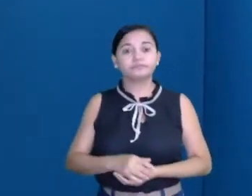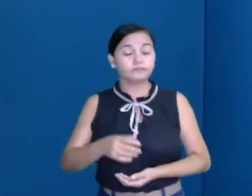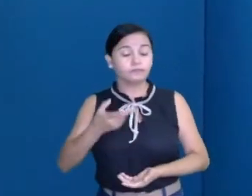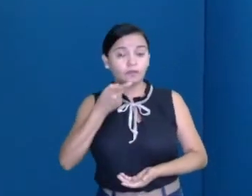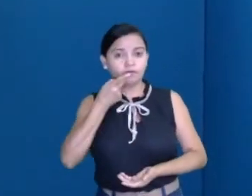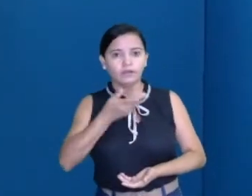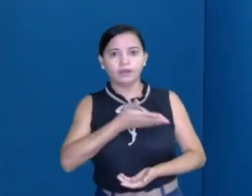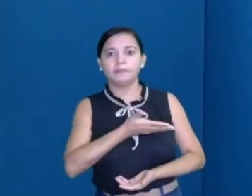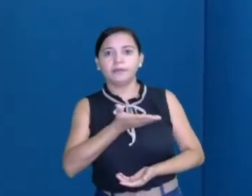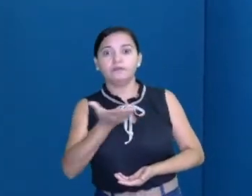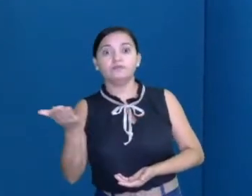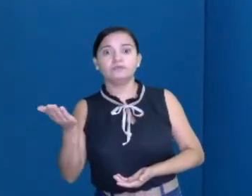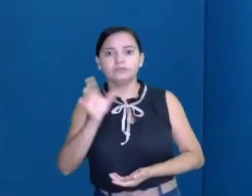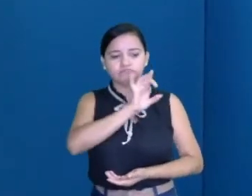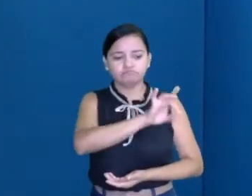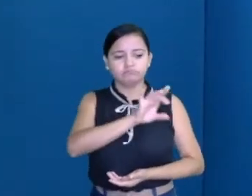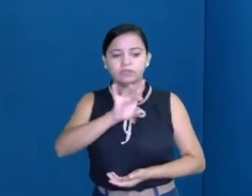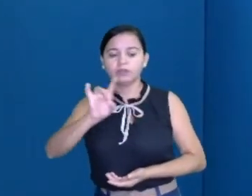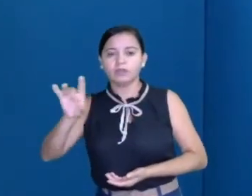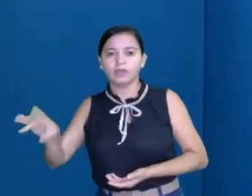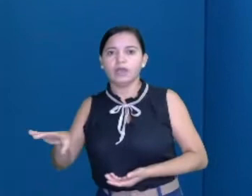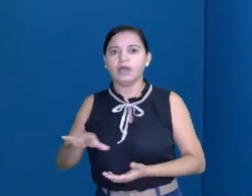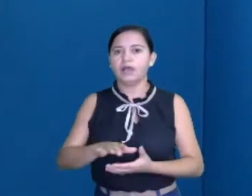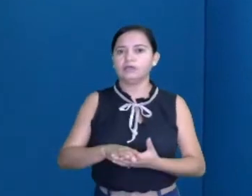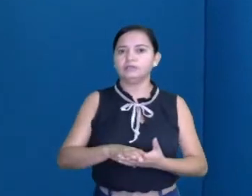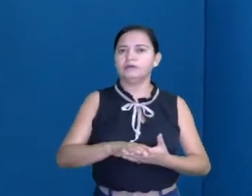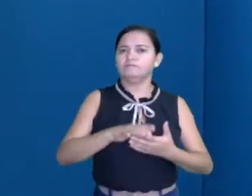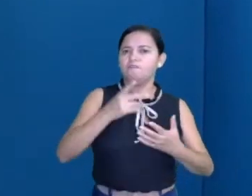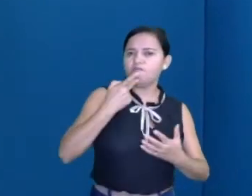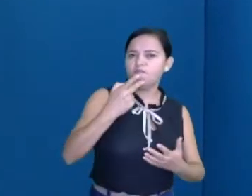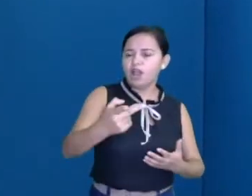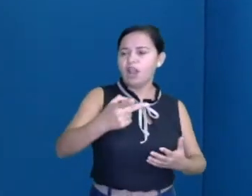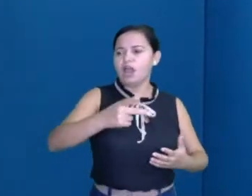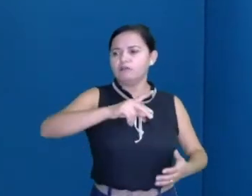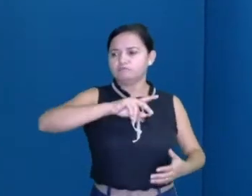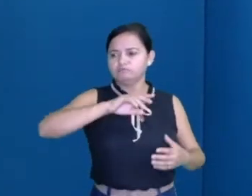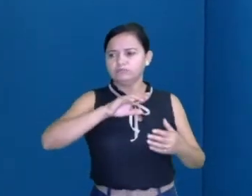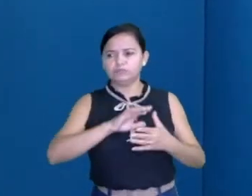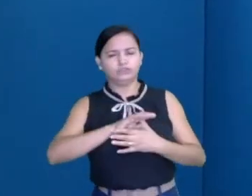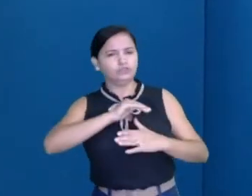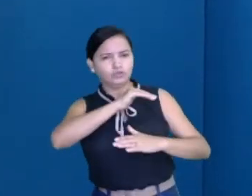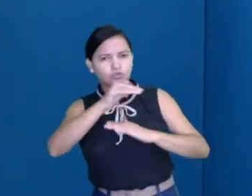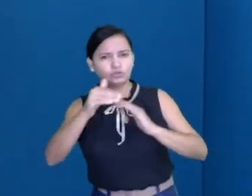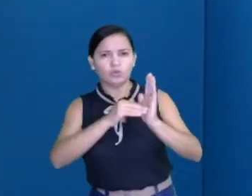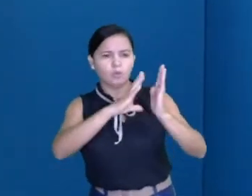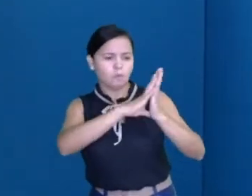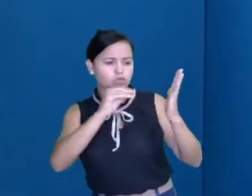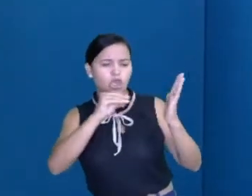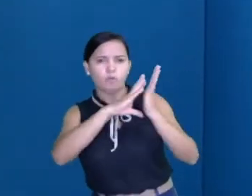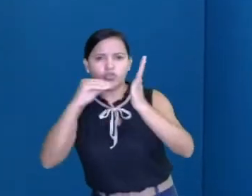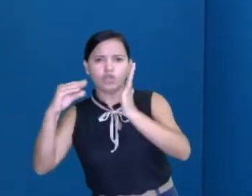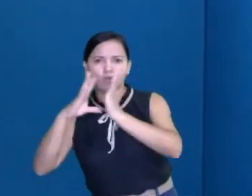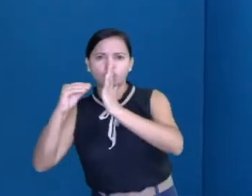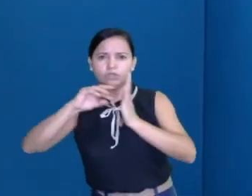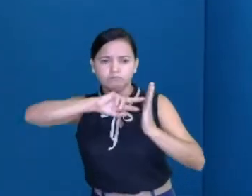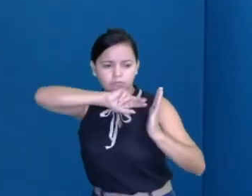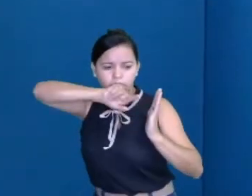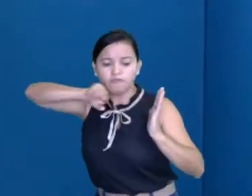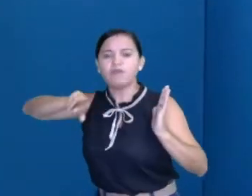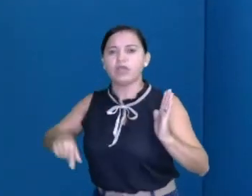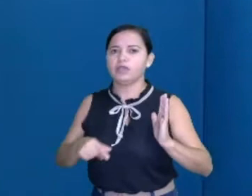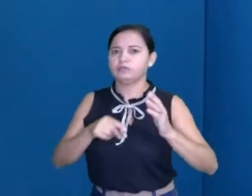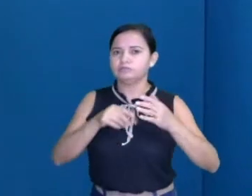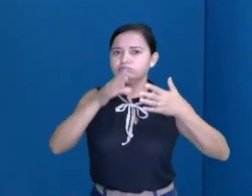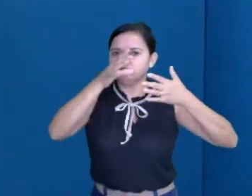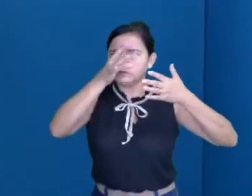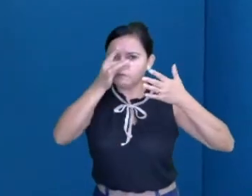vai pontuar cada um desses modelos. O modelo de Dalton, de JJ Thomson, o modelo de Rutherford, o modelo do próprio Niels Bohr. A gente vai falar